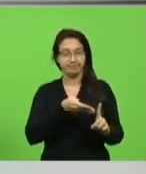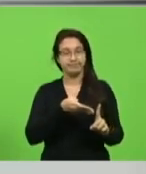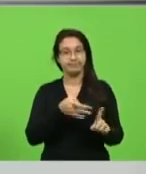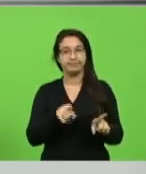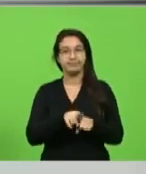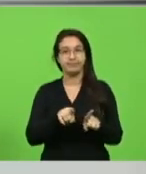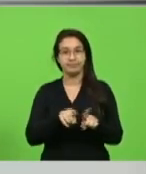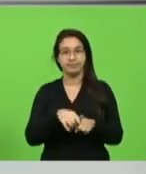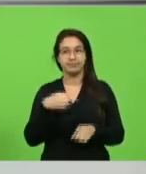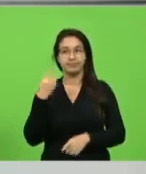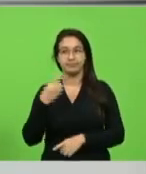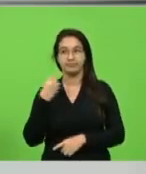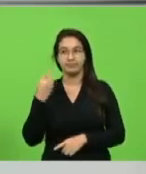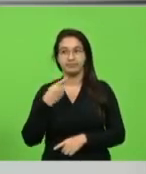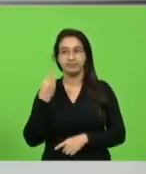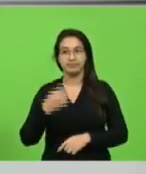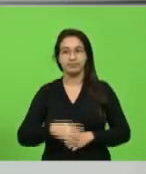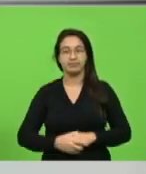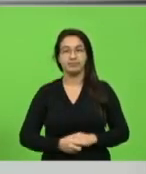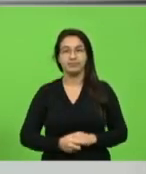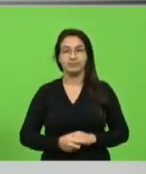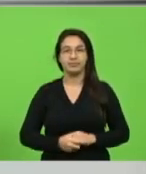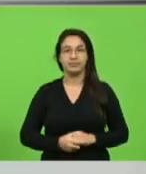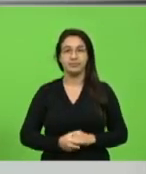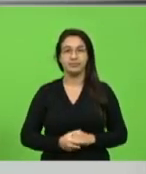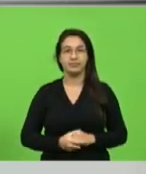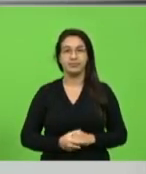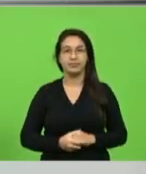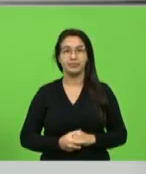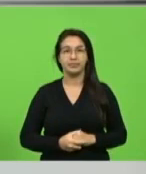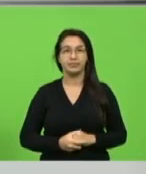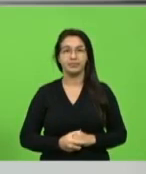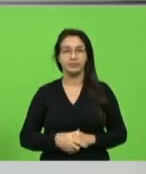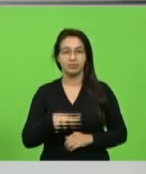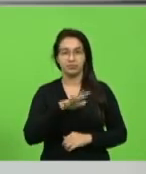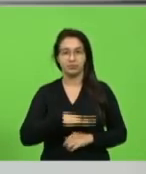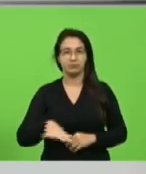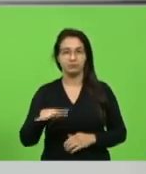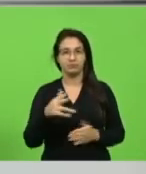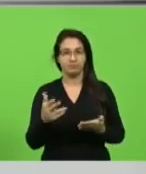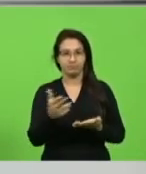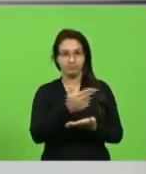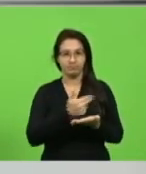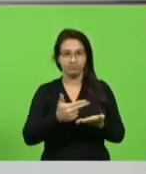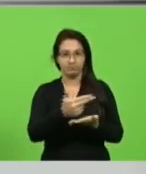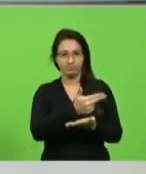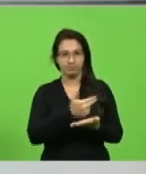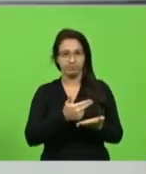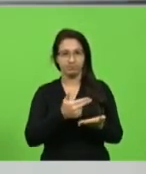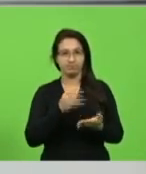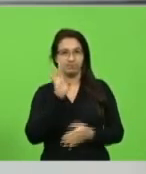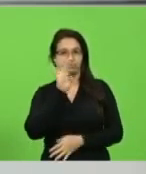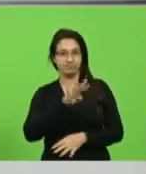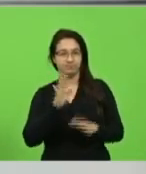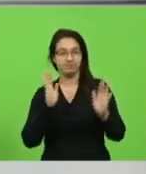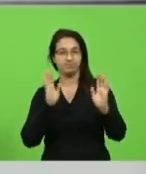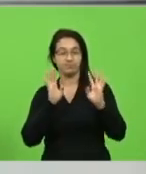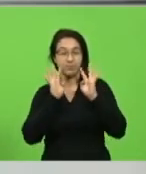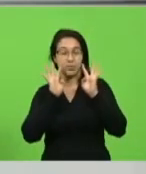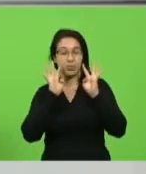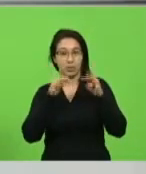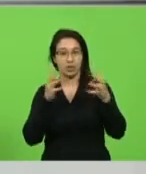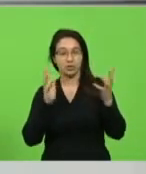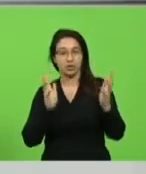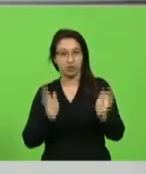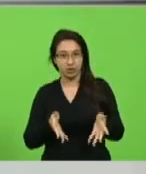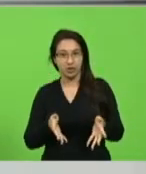pelo deputado. Diante deste panorama desenhado, depois da representação,